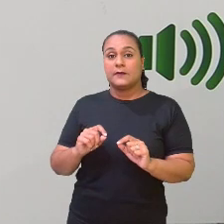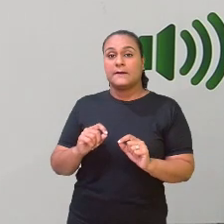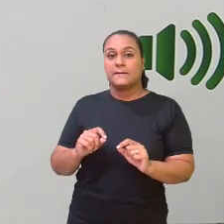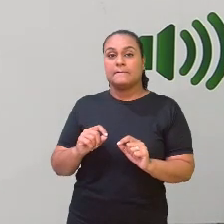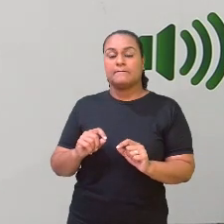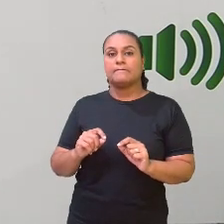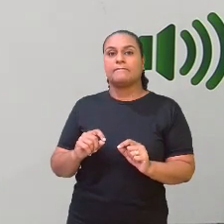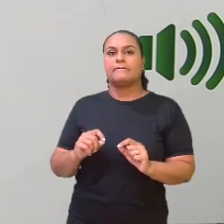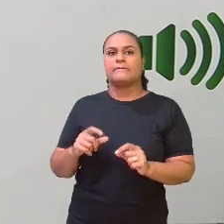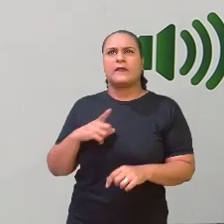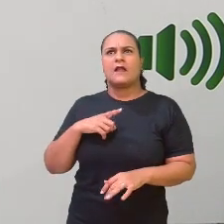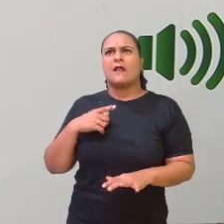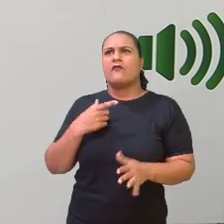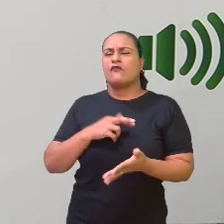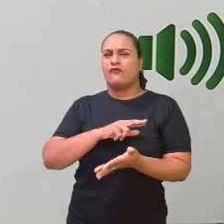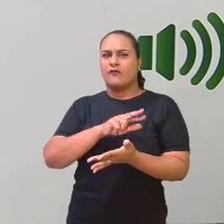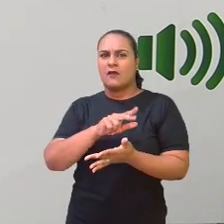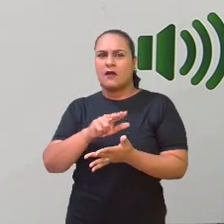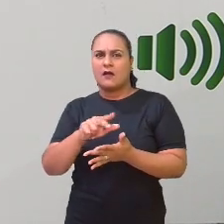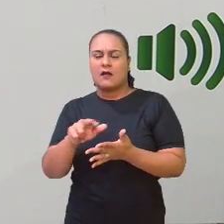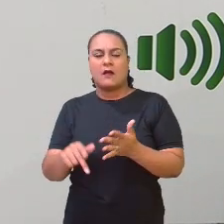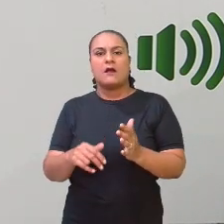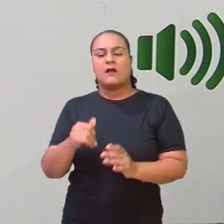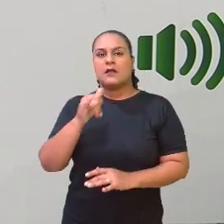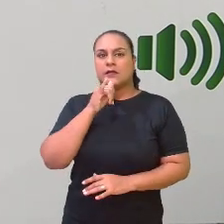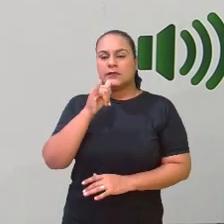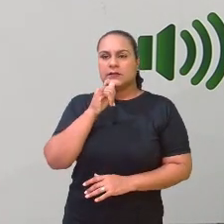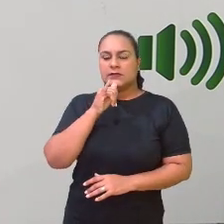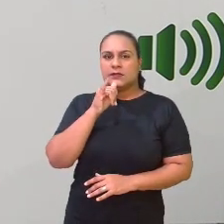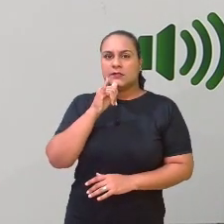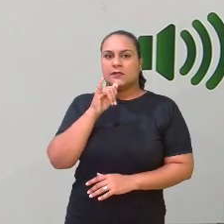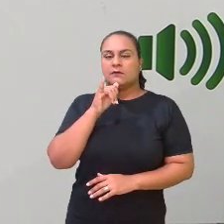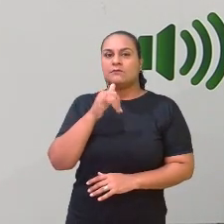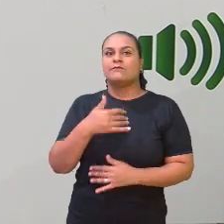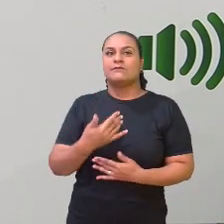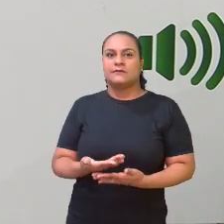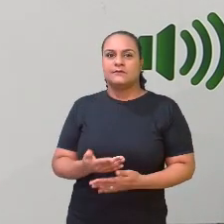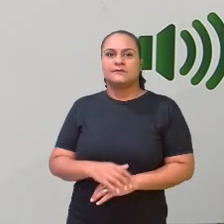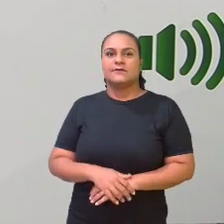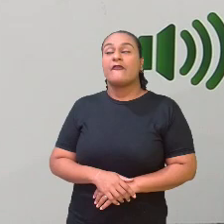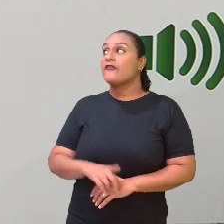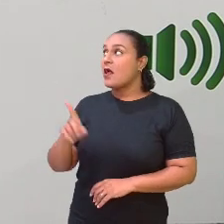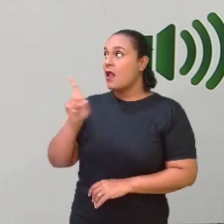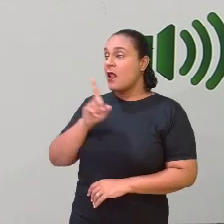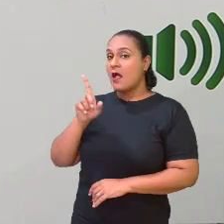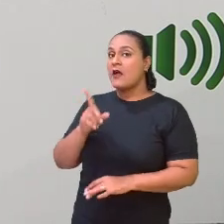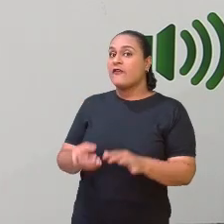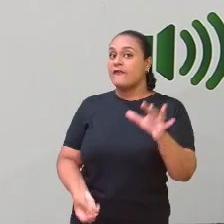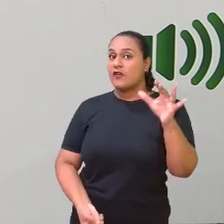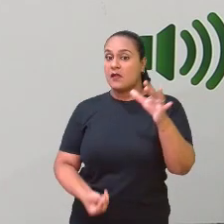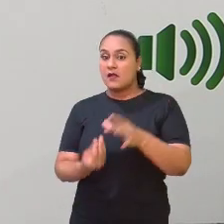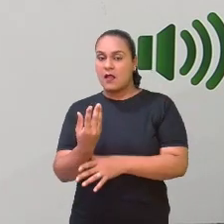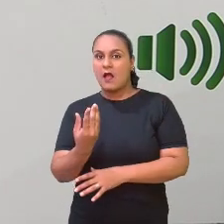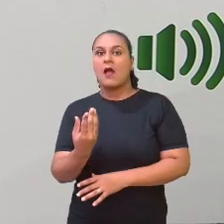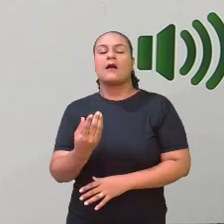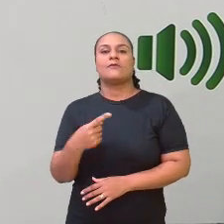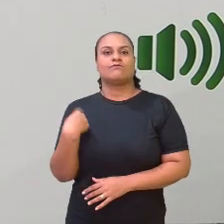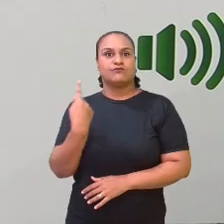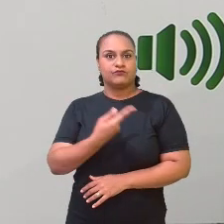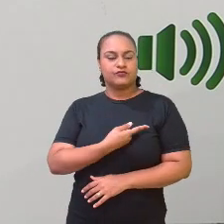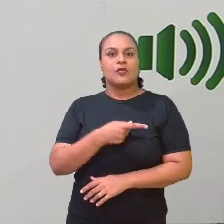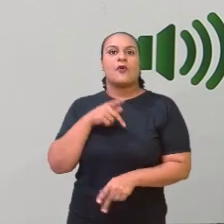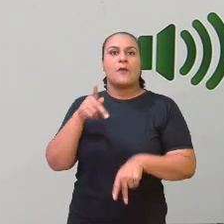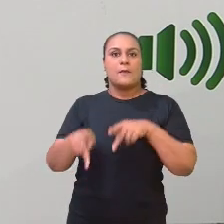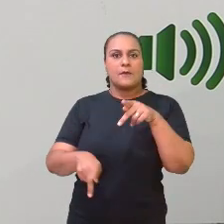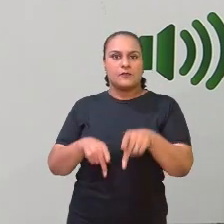ela trouxe muitos exemplos, né? Ela foi, vamos dizer assim, o berço de muitas coisas para a nossa civilização, para o